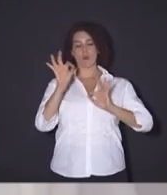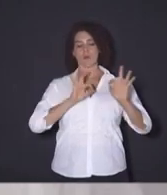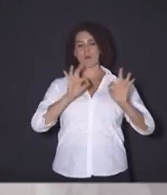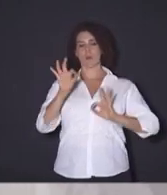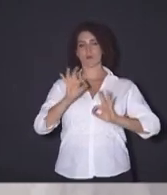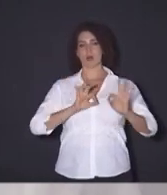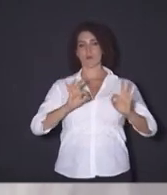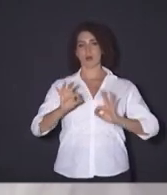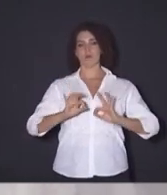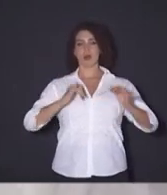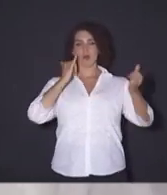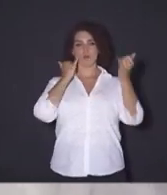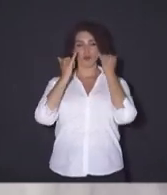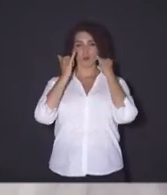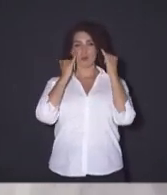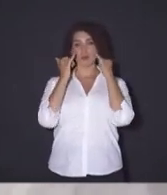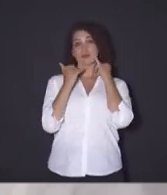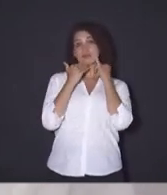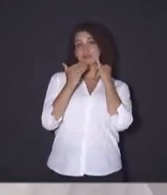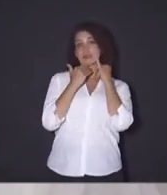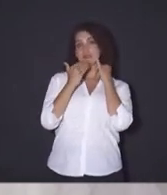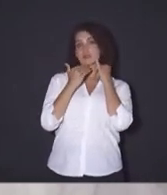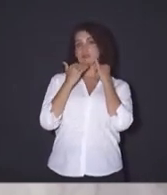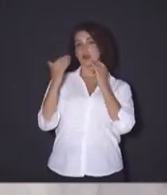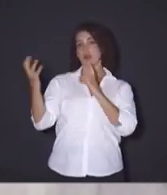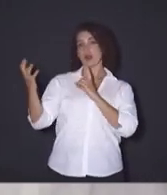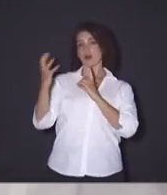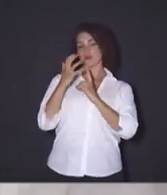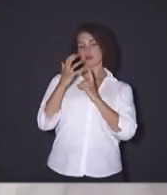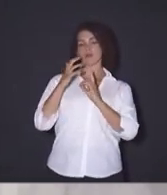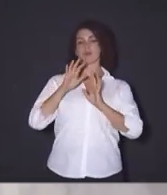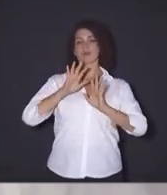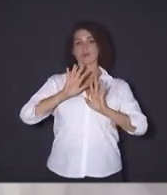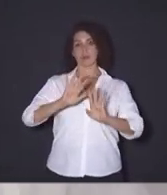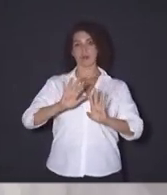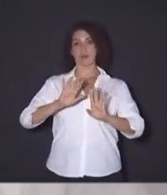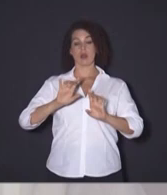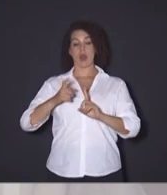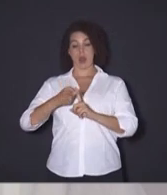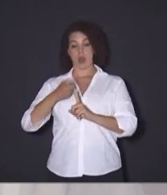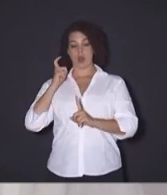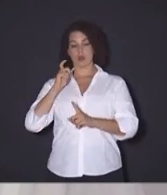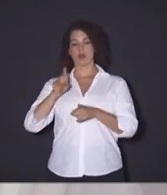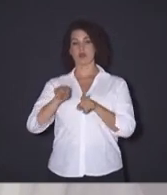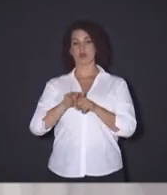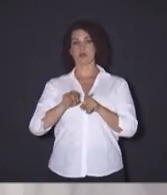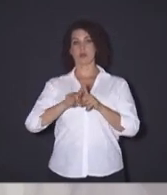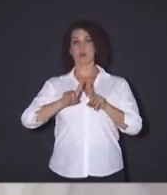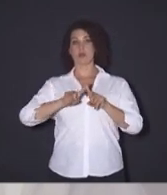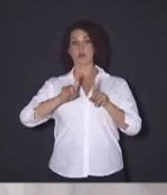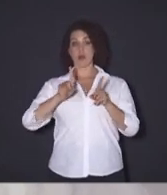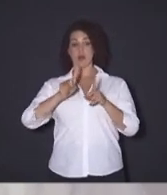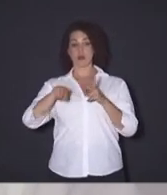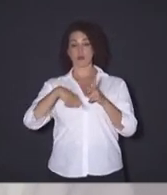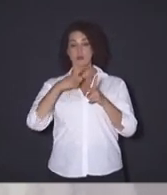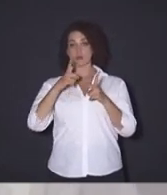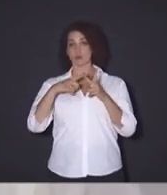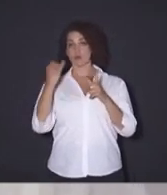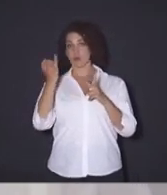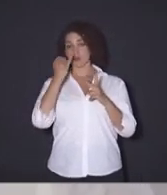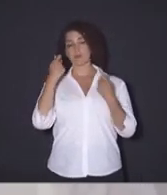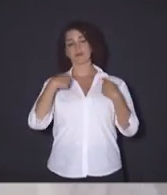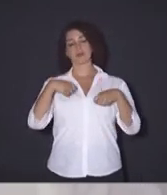não esteja vulnerável a esse tipo de ataque inclusive dos hackers mas temos um segundo elemento importante nós precisamos de